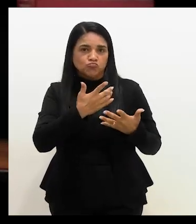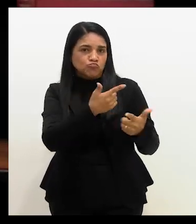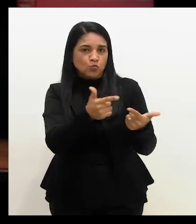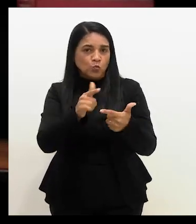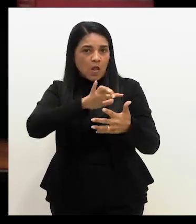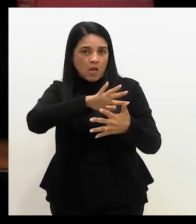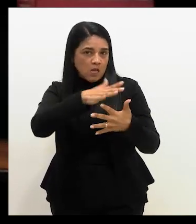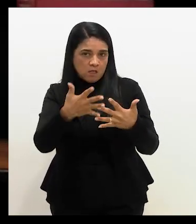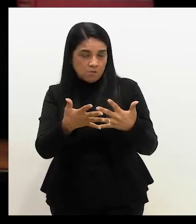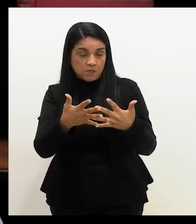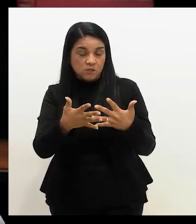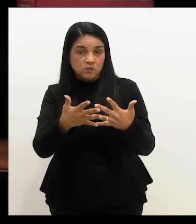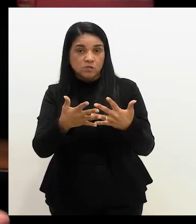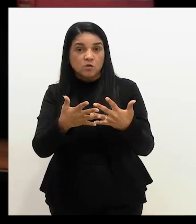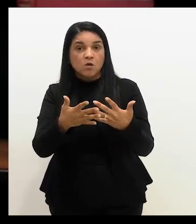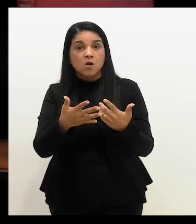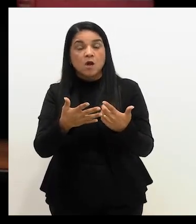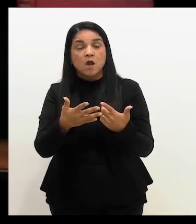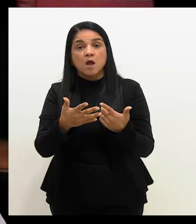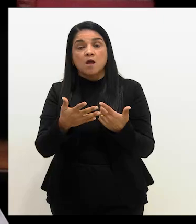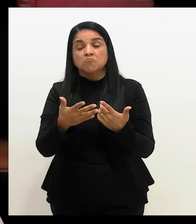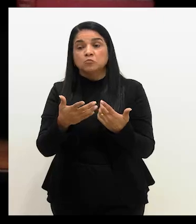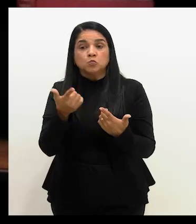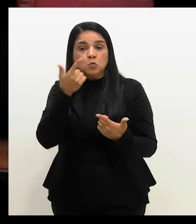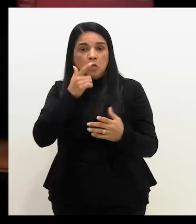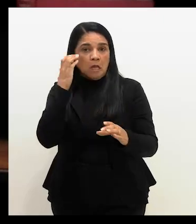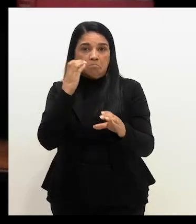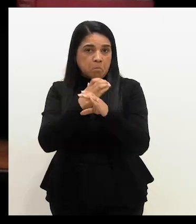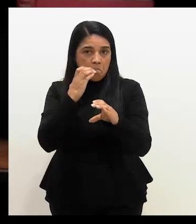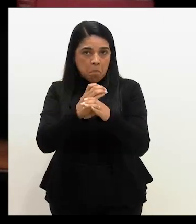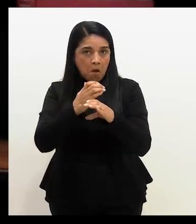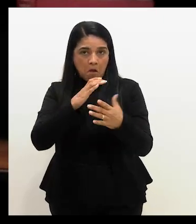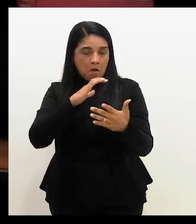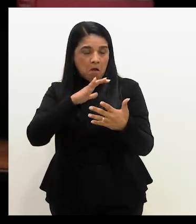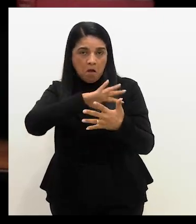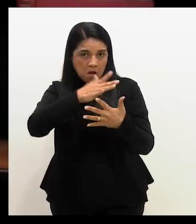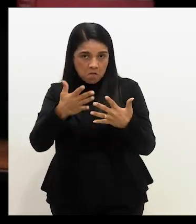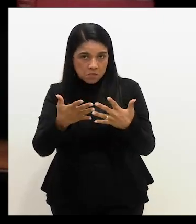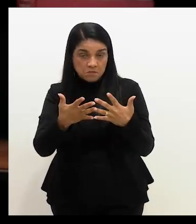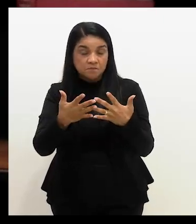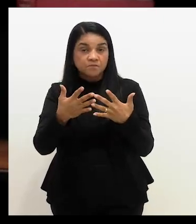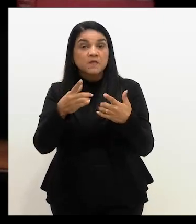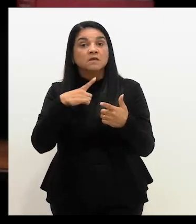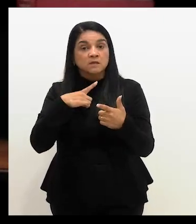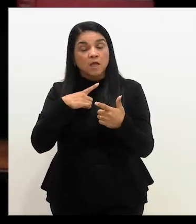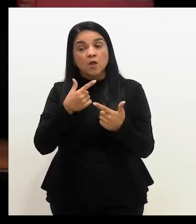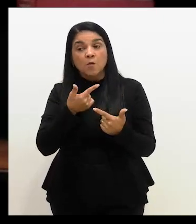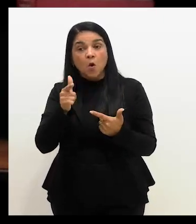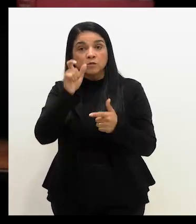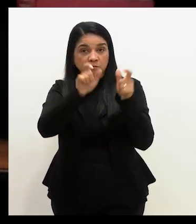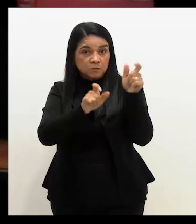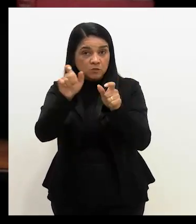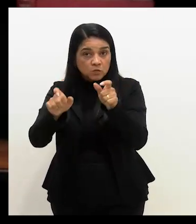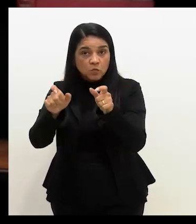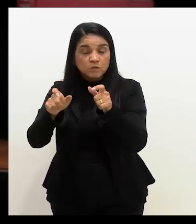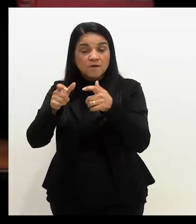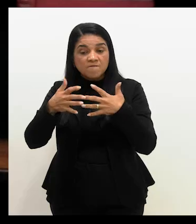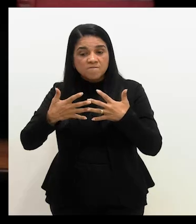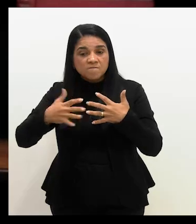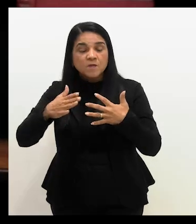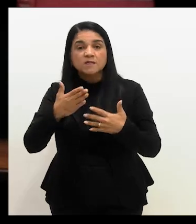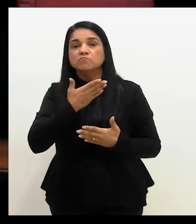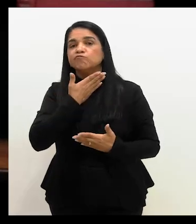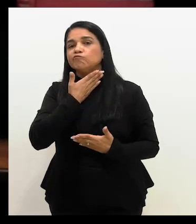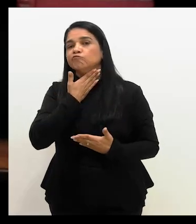leem Libras e às vezes não fazem essa questão de Libras, ou outra pessoa não consegue se comunicar através de Libras, muitas têm também a